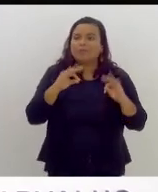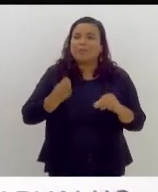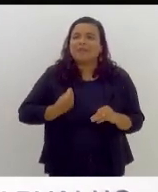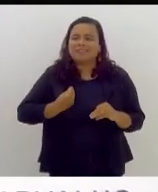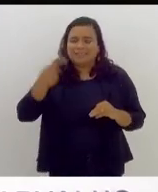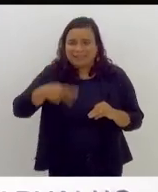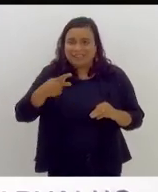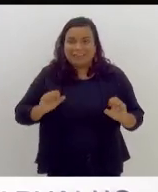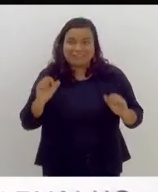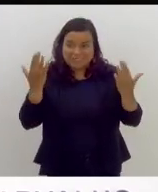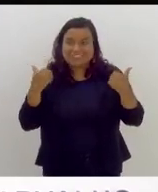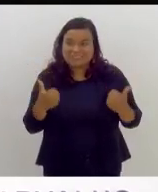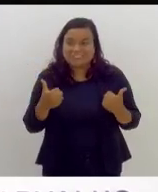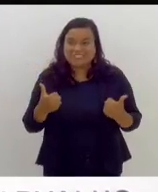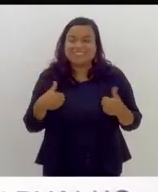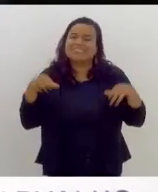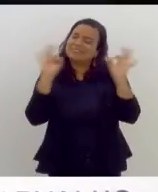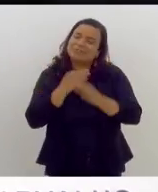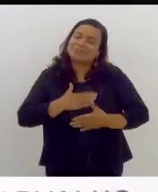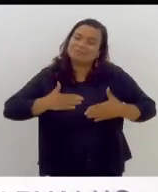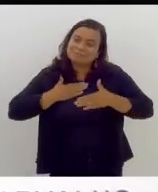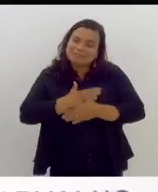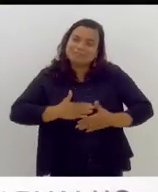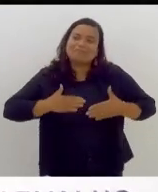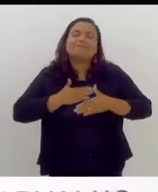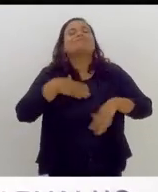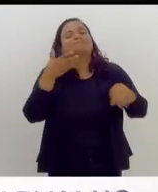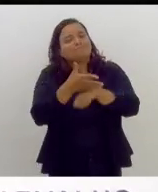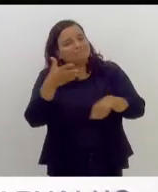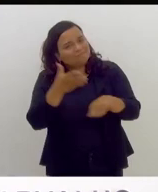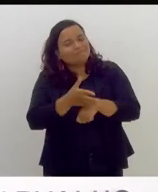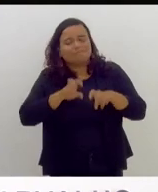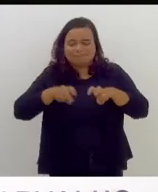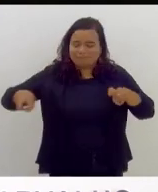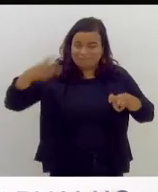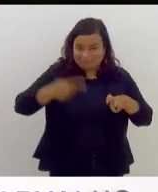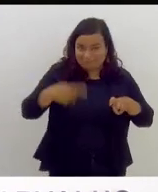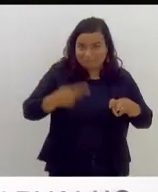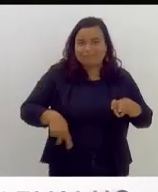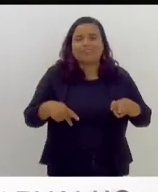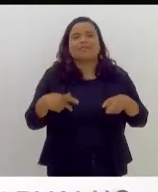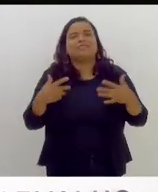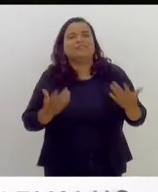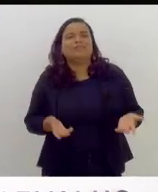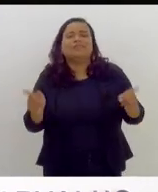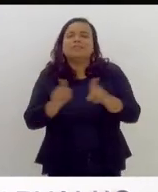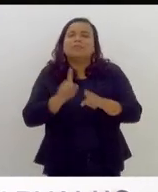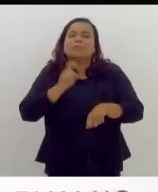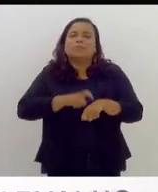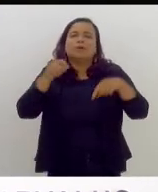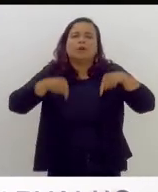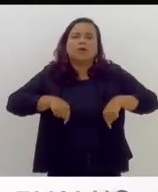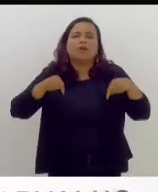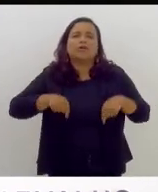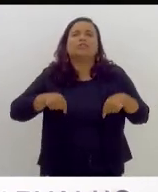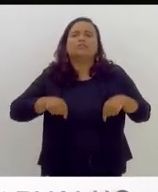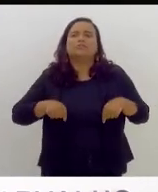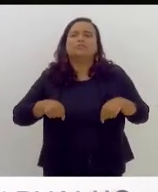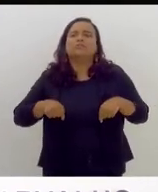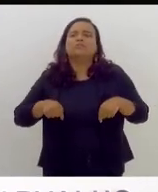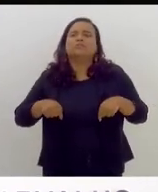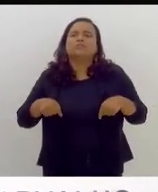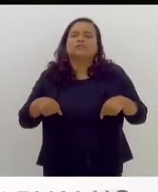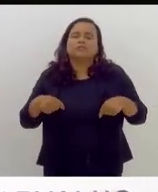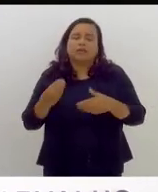nesse evento. É uma honra muito grande participar dessa mesa nesse momento de concessão, né, de